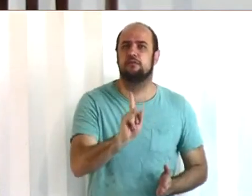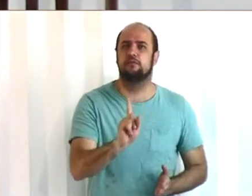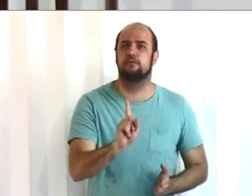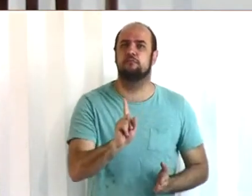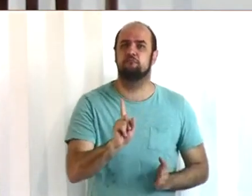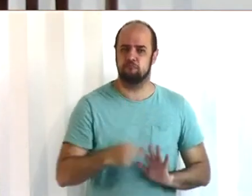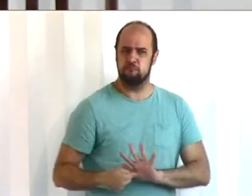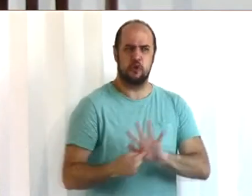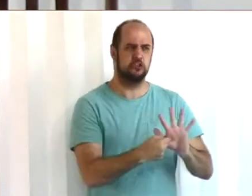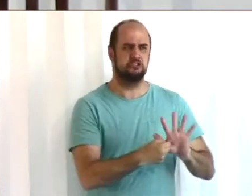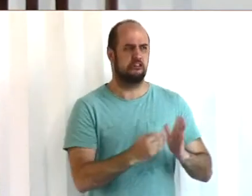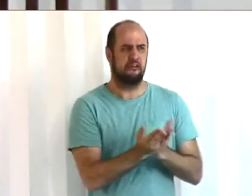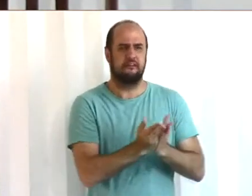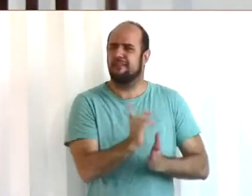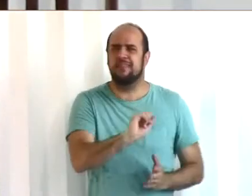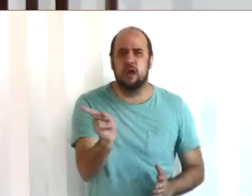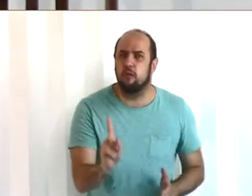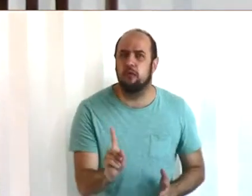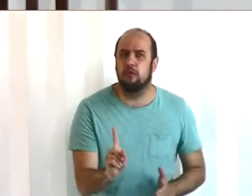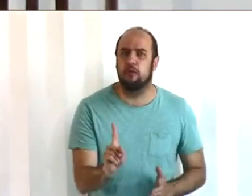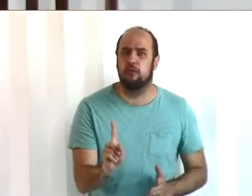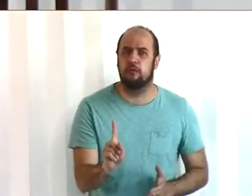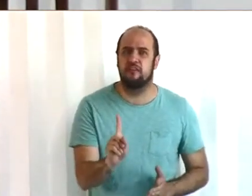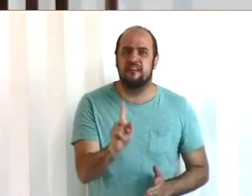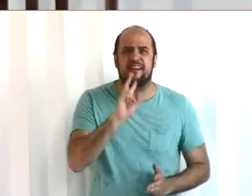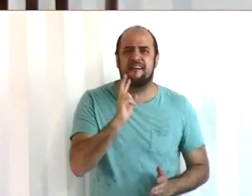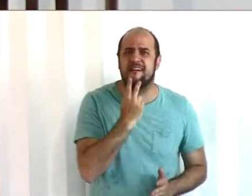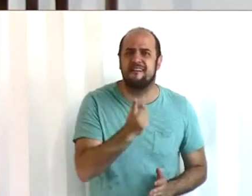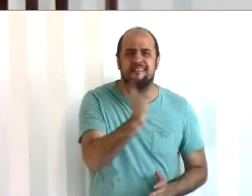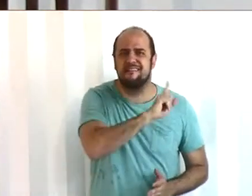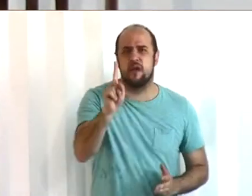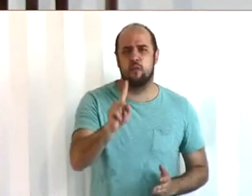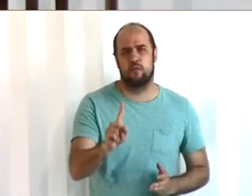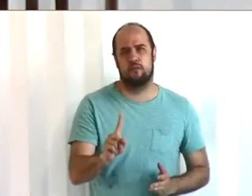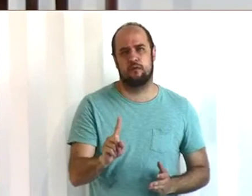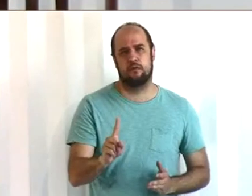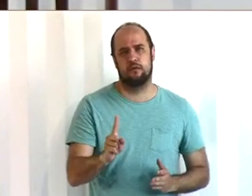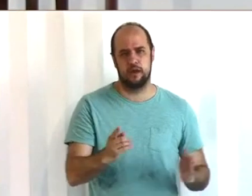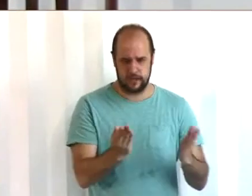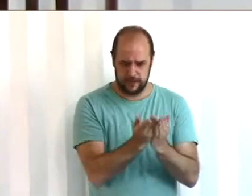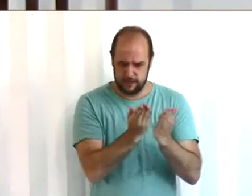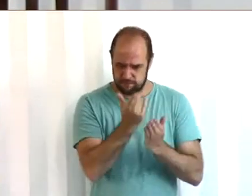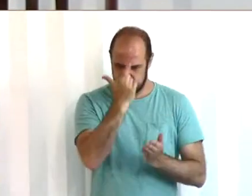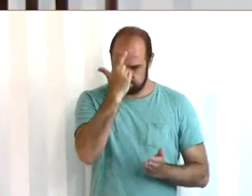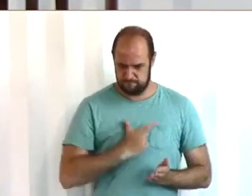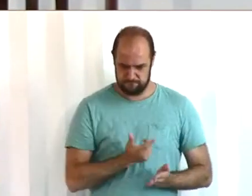inglês ver, isso é cristianismo para nos enganar, isso é cristianismo